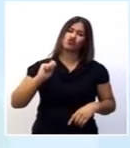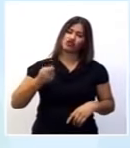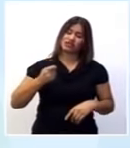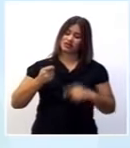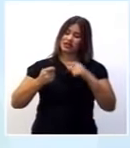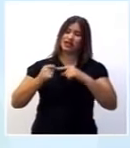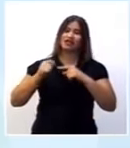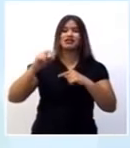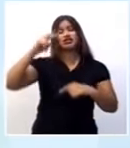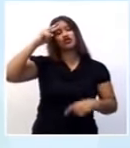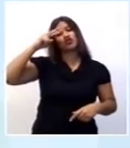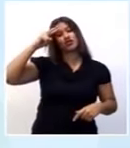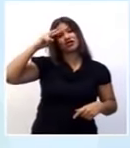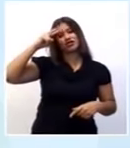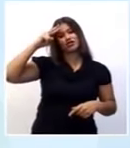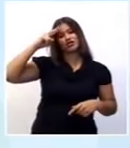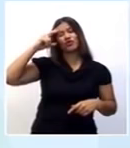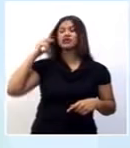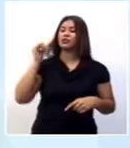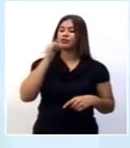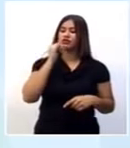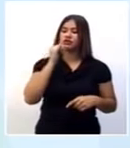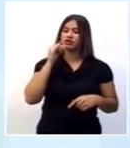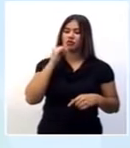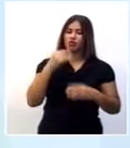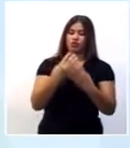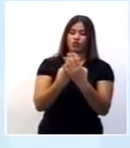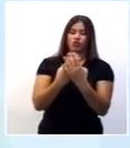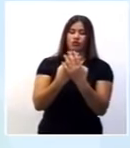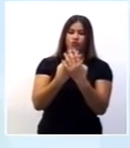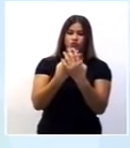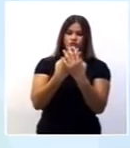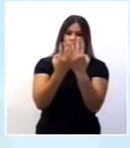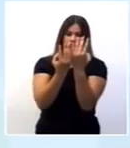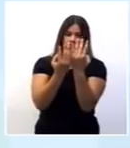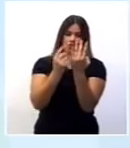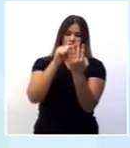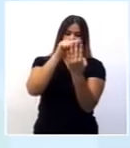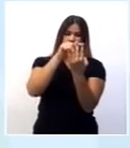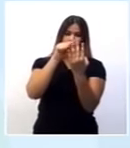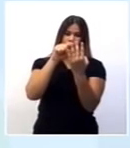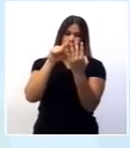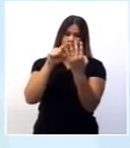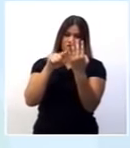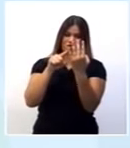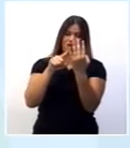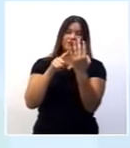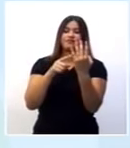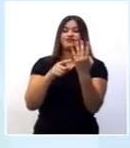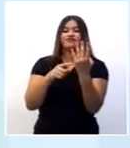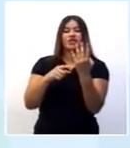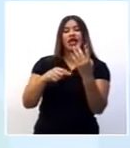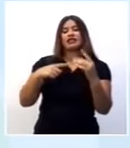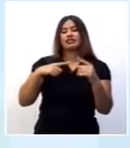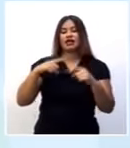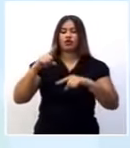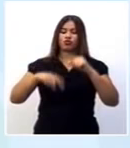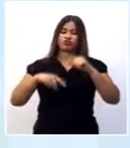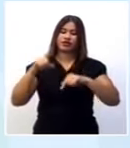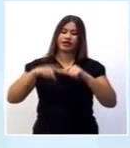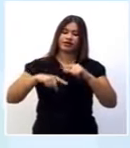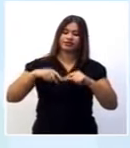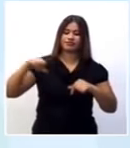Porque o juiz que ficaria com essas cartas. Essas cartas ficam na mão do juiz. Teria, por exemplo, o objeto ferro de